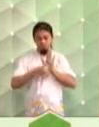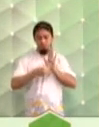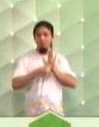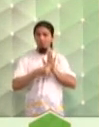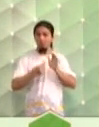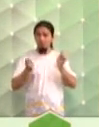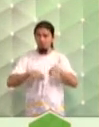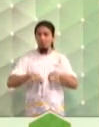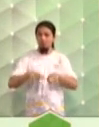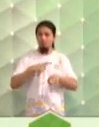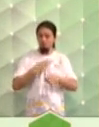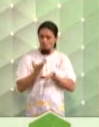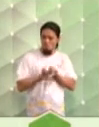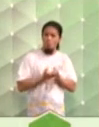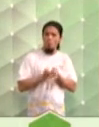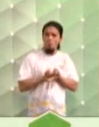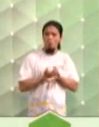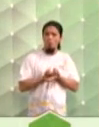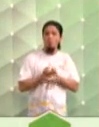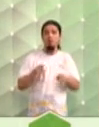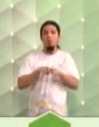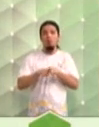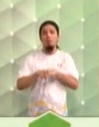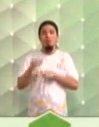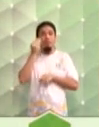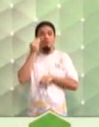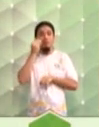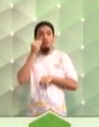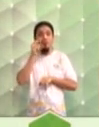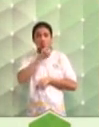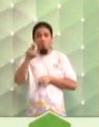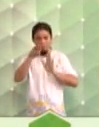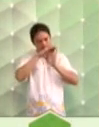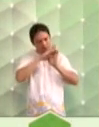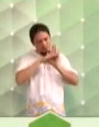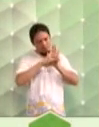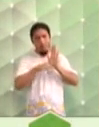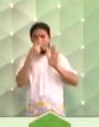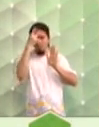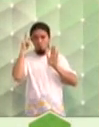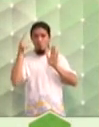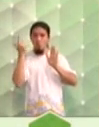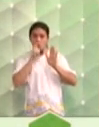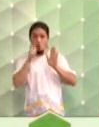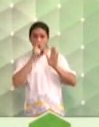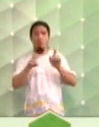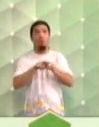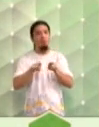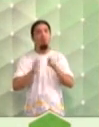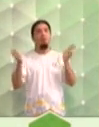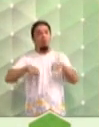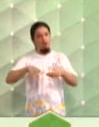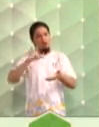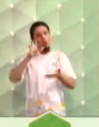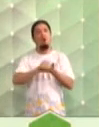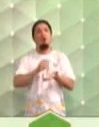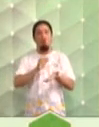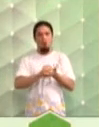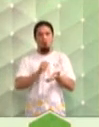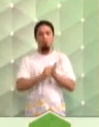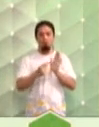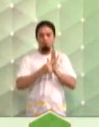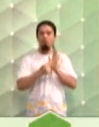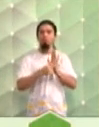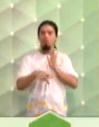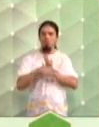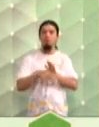aplicativo. Consultar os nomes, consultar, né? os nomes dos ganhadores, consultar as suas notas fiscais, se cadastrar, você pode se cadastrar também no aplicativo.